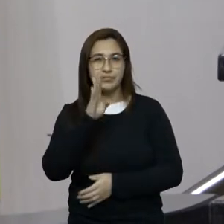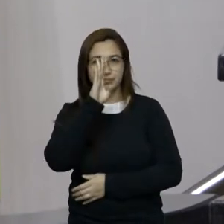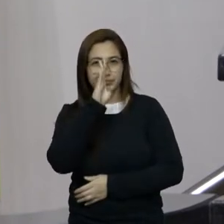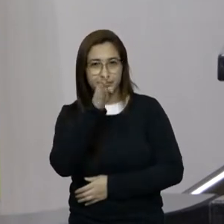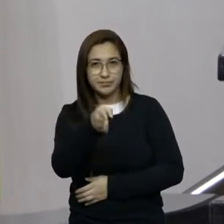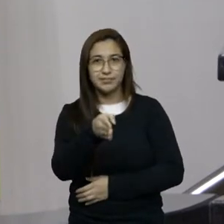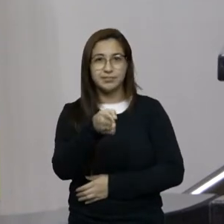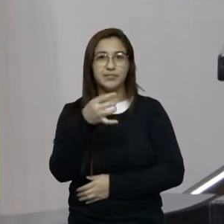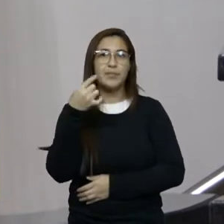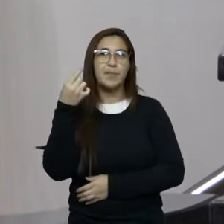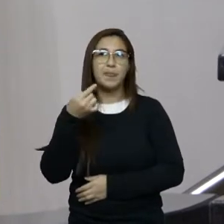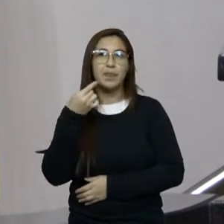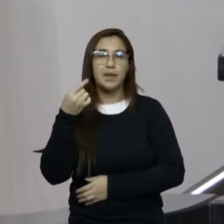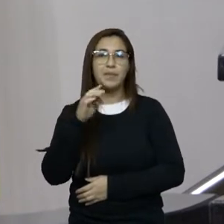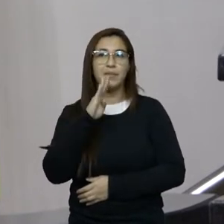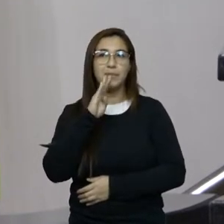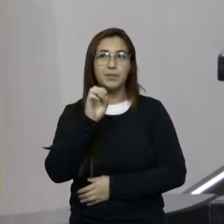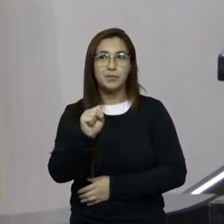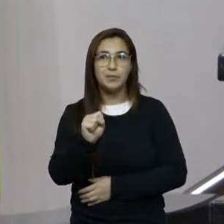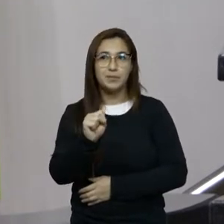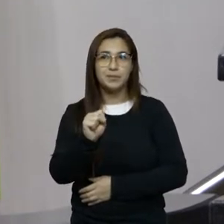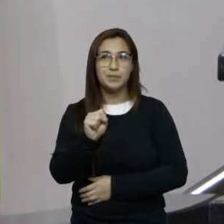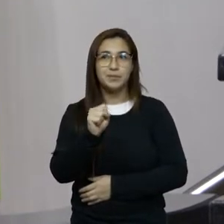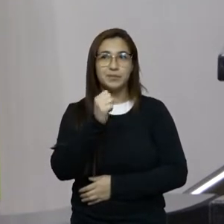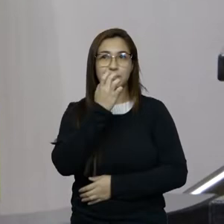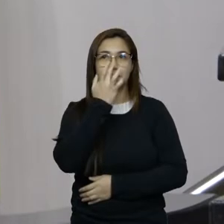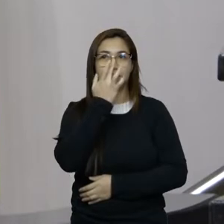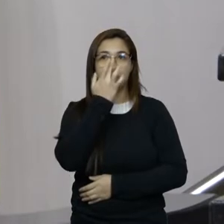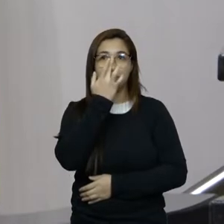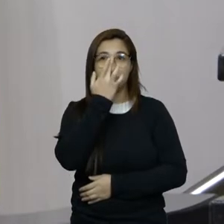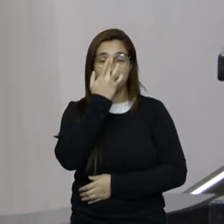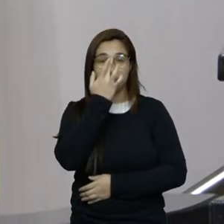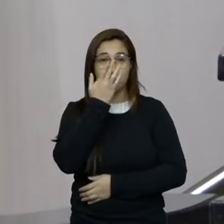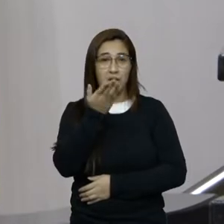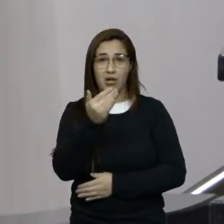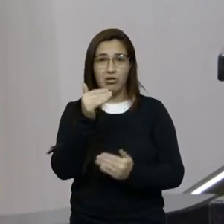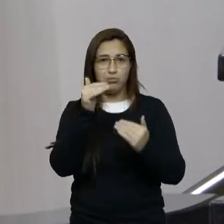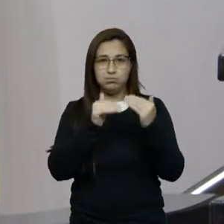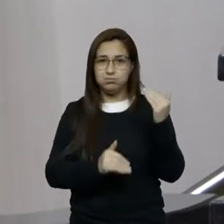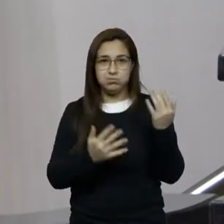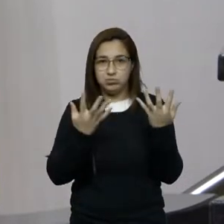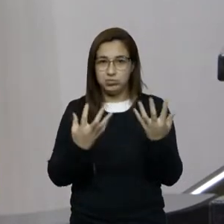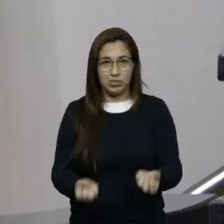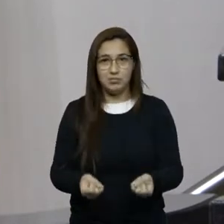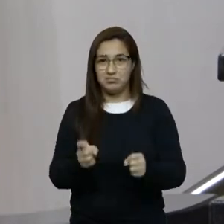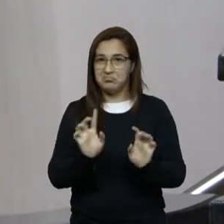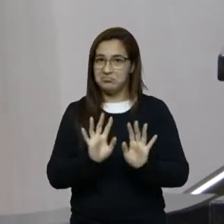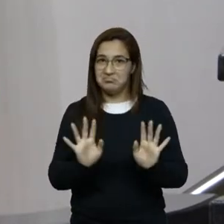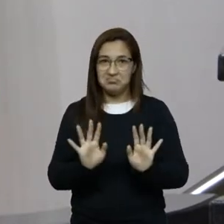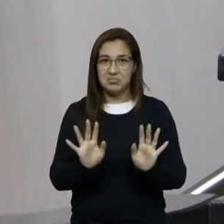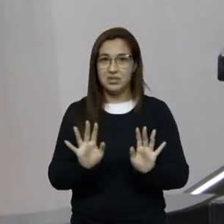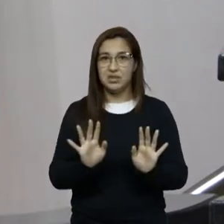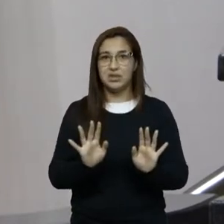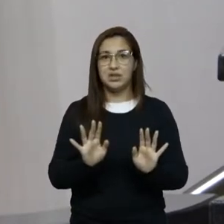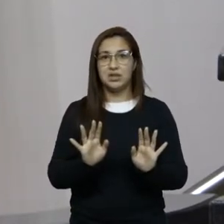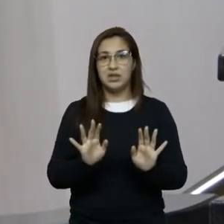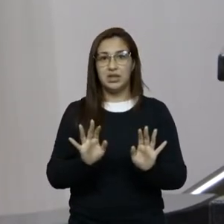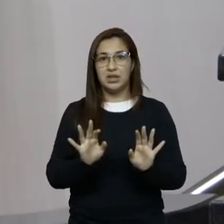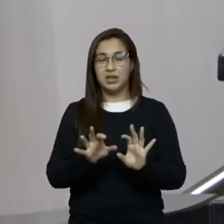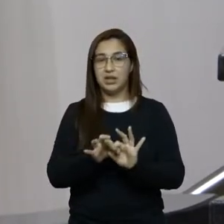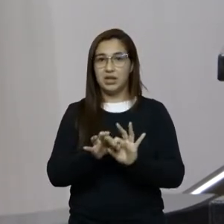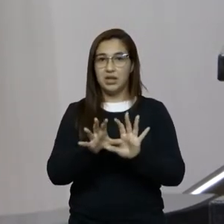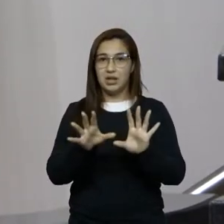ao Deputado Bruno Souza o que não concordou e com a construção de vista em